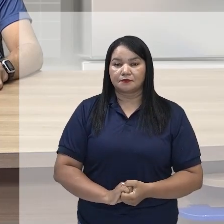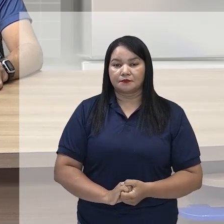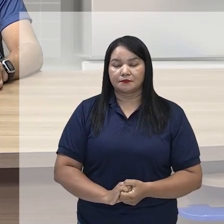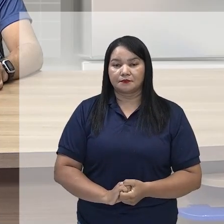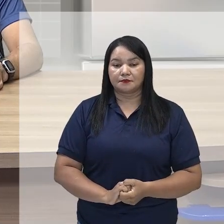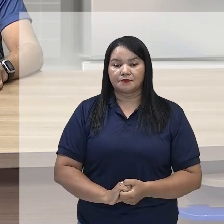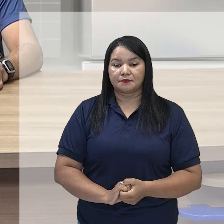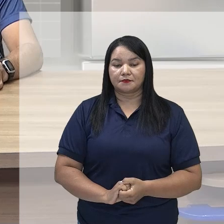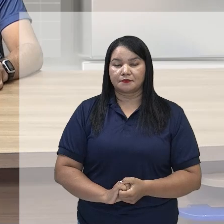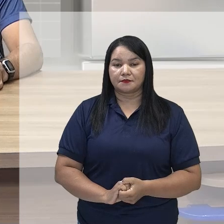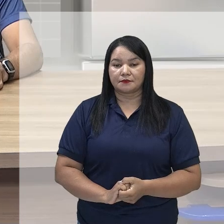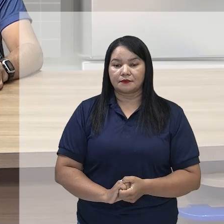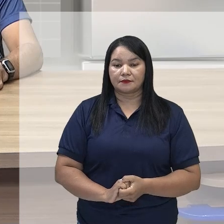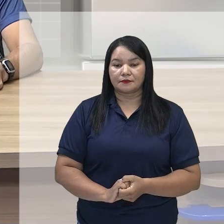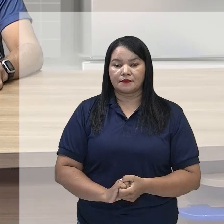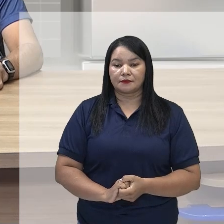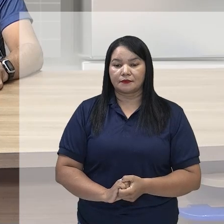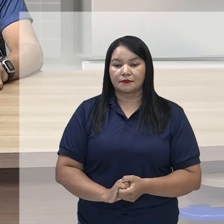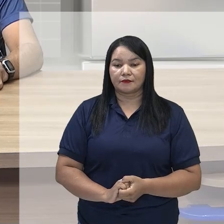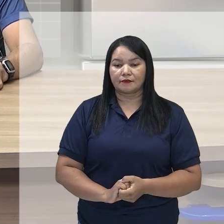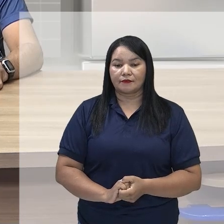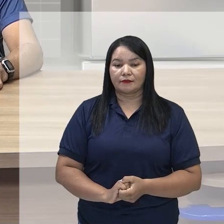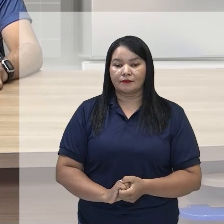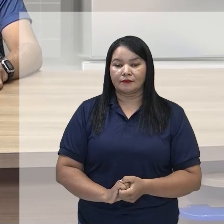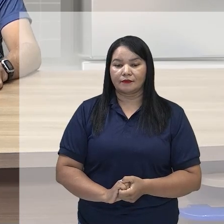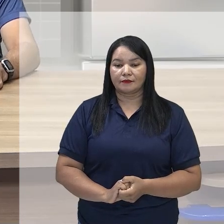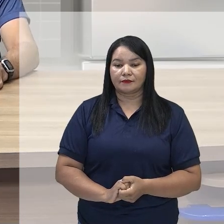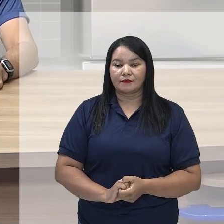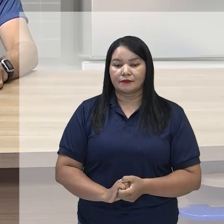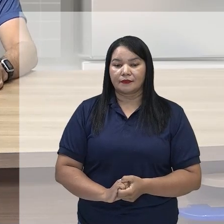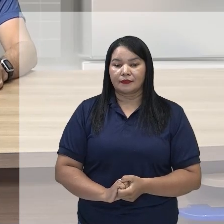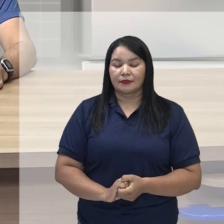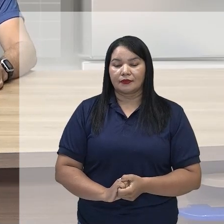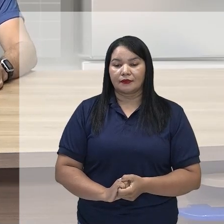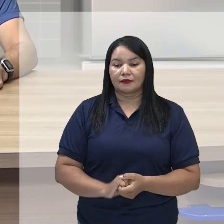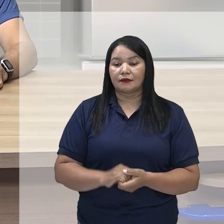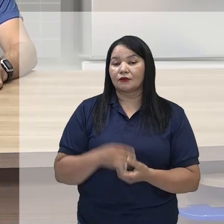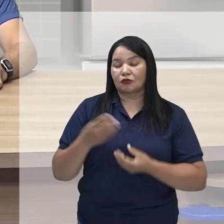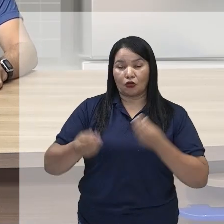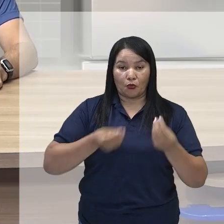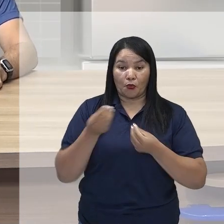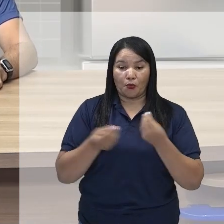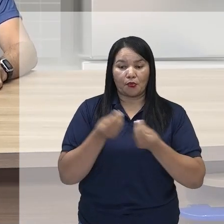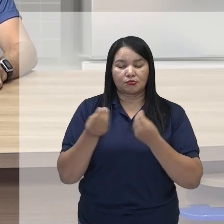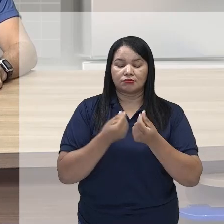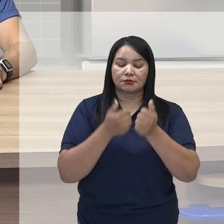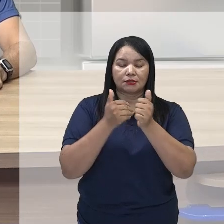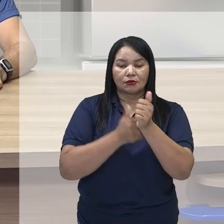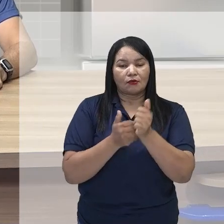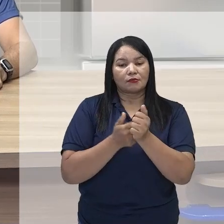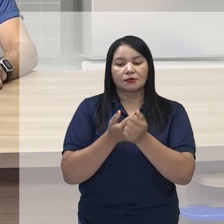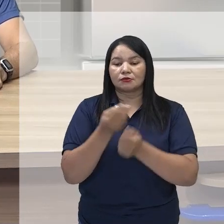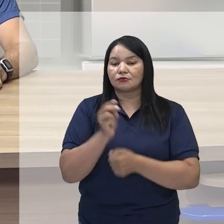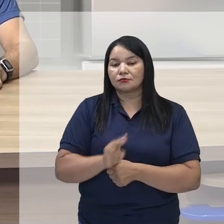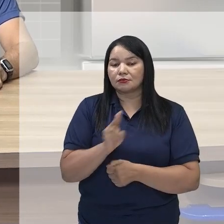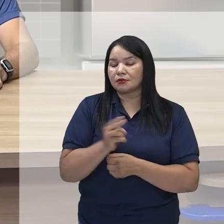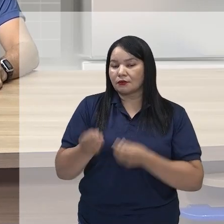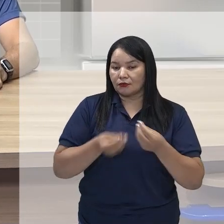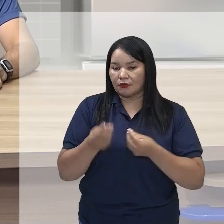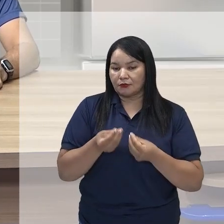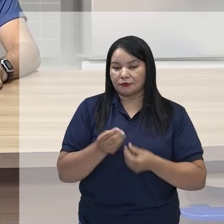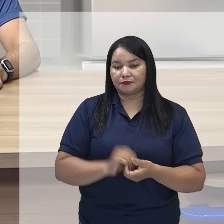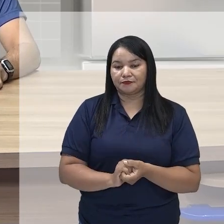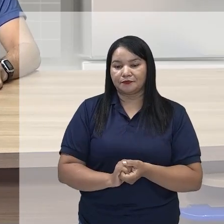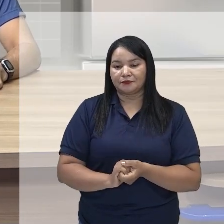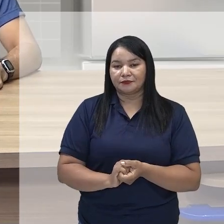que faz o acesso, né, Melk? Como é que faz o acesso ao painel e como é que usa o painel. Sim, olá mais